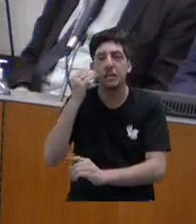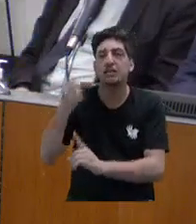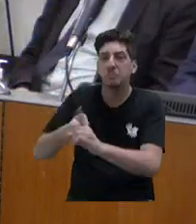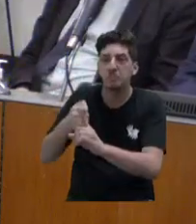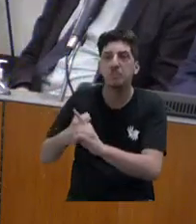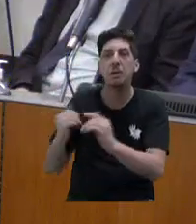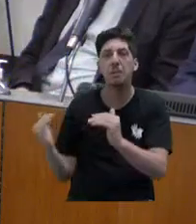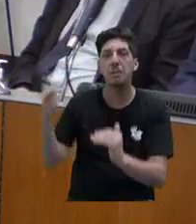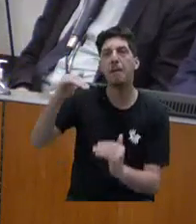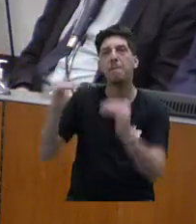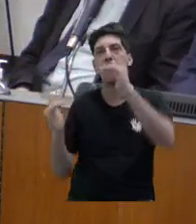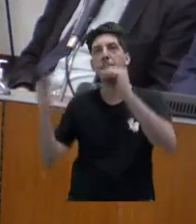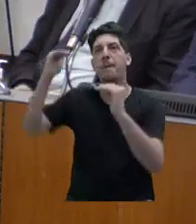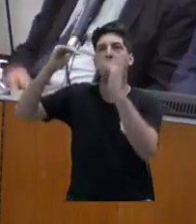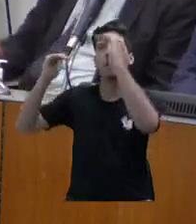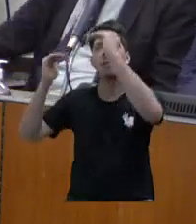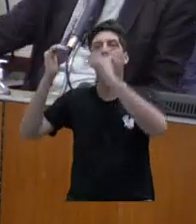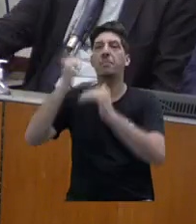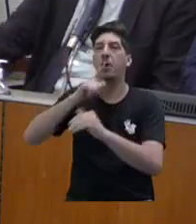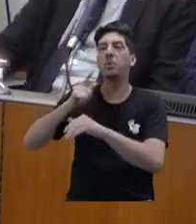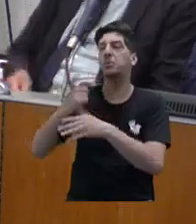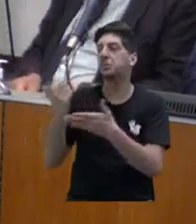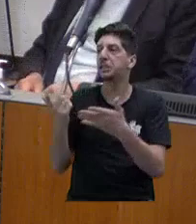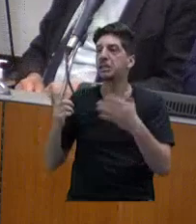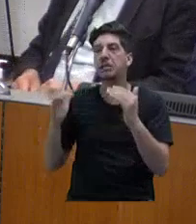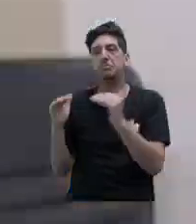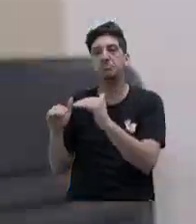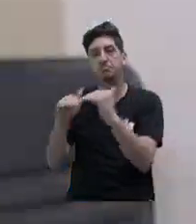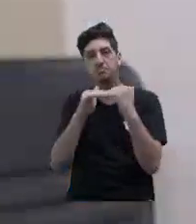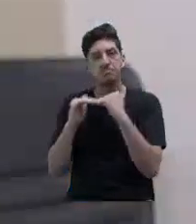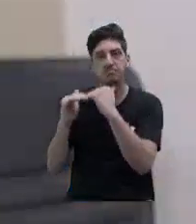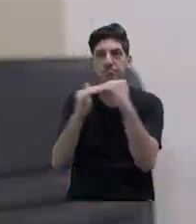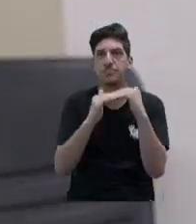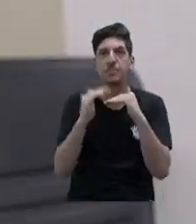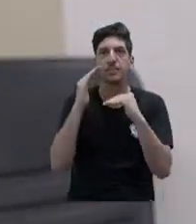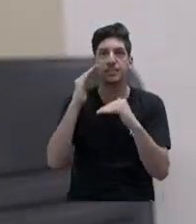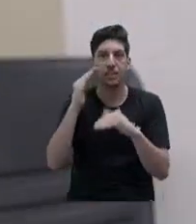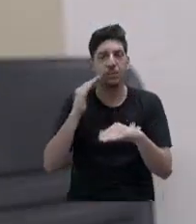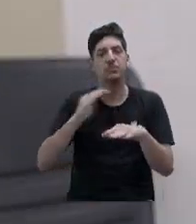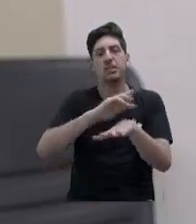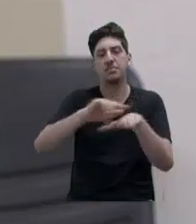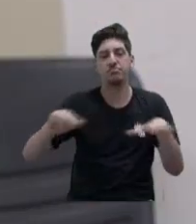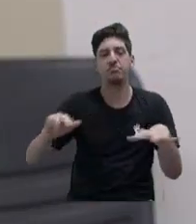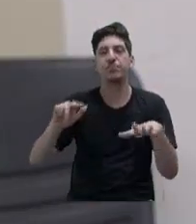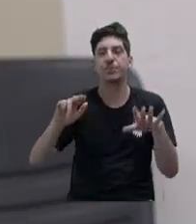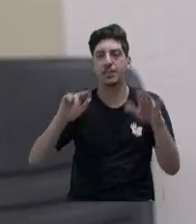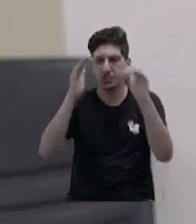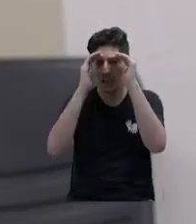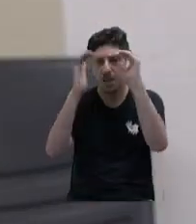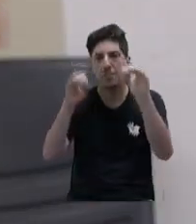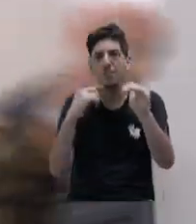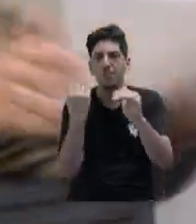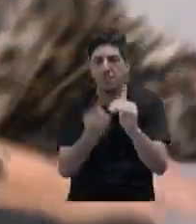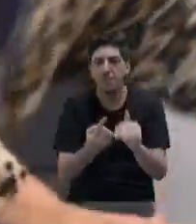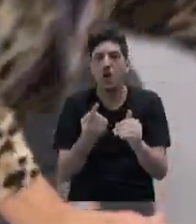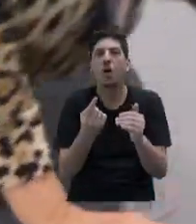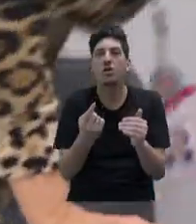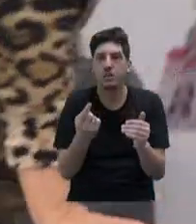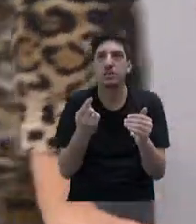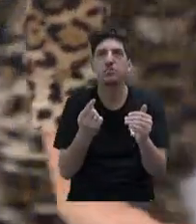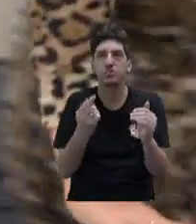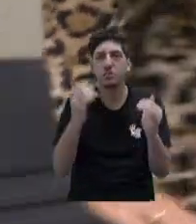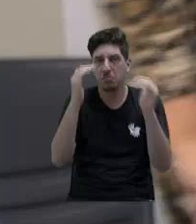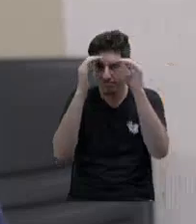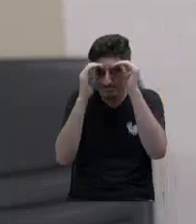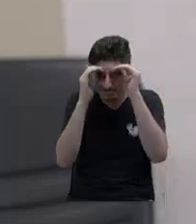as diferenças possam ser diminuídas e a diversidade possa ser respeitada, nós estamos atendendo o primeiro item